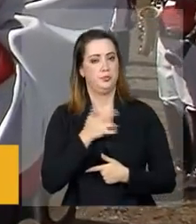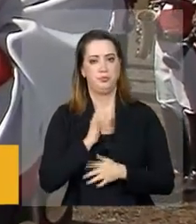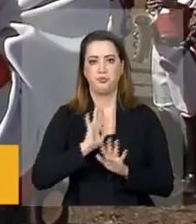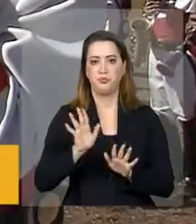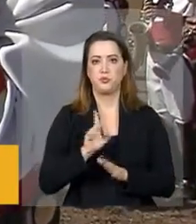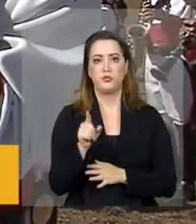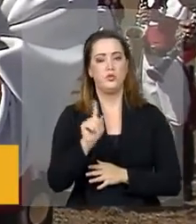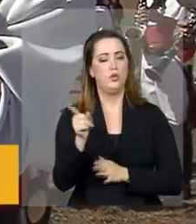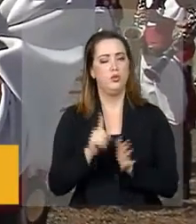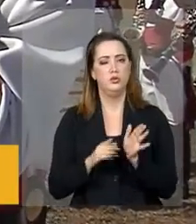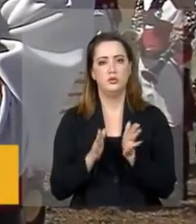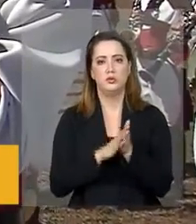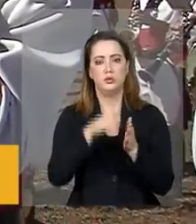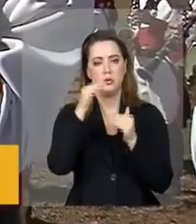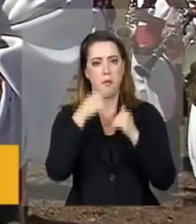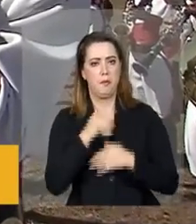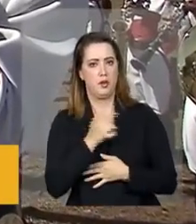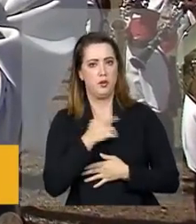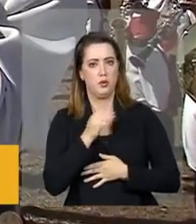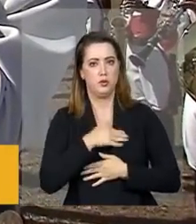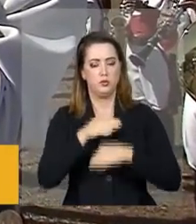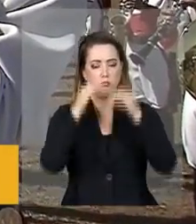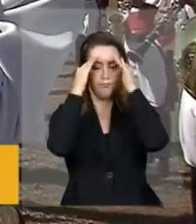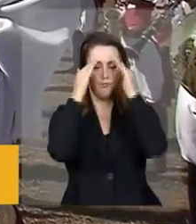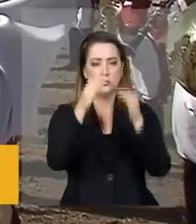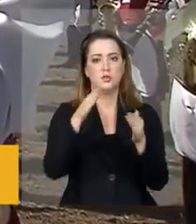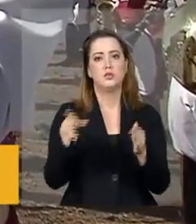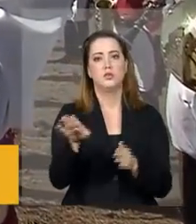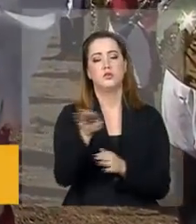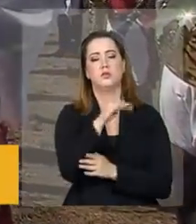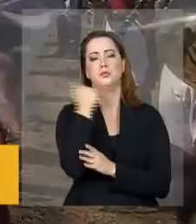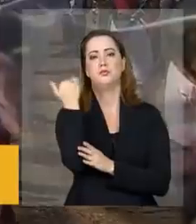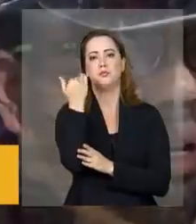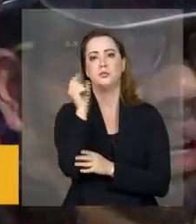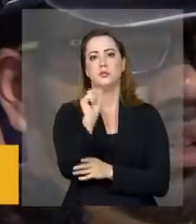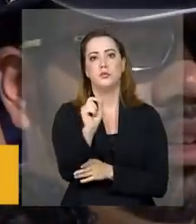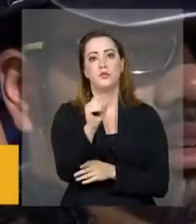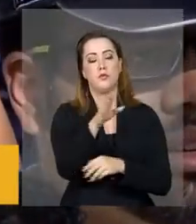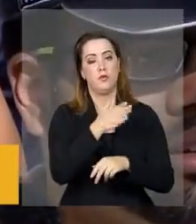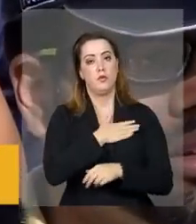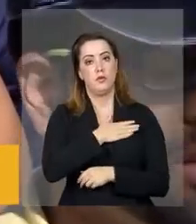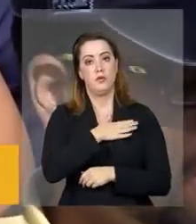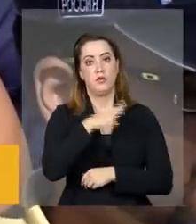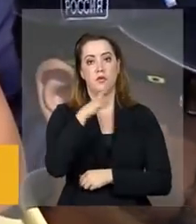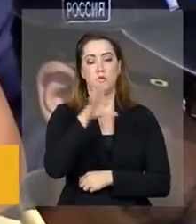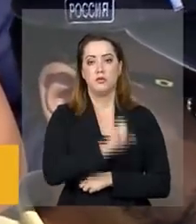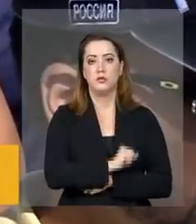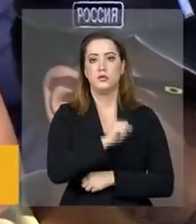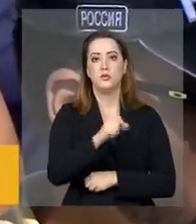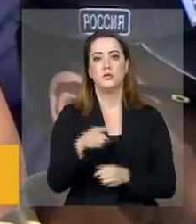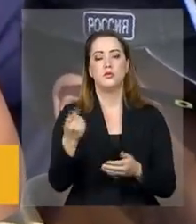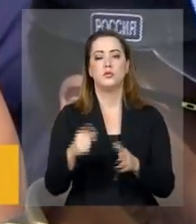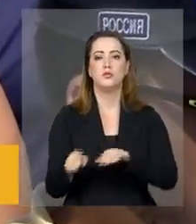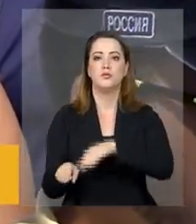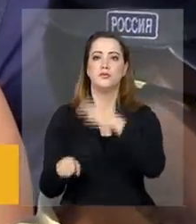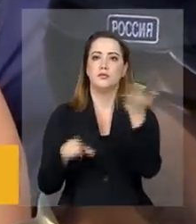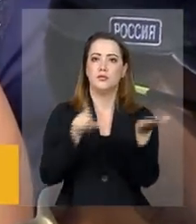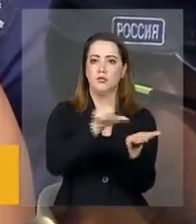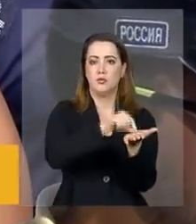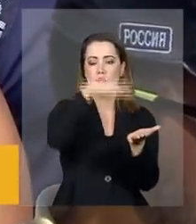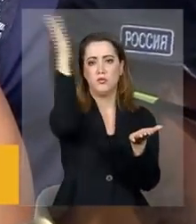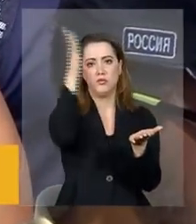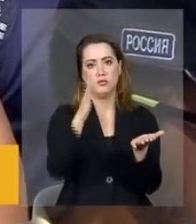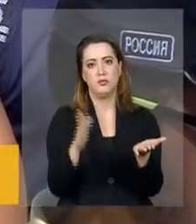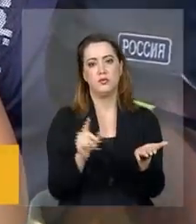nem teme quem te adora a própria morte. Terra adorada, entre outras mil, és tu Brasil,